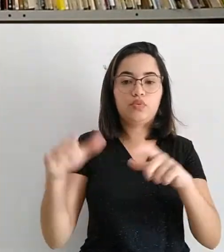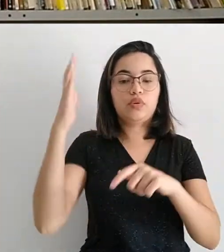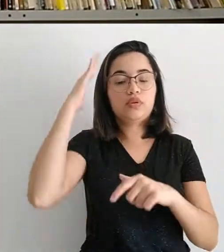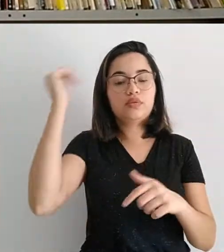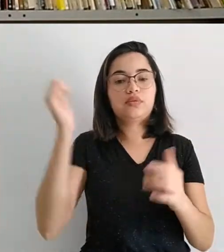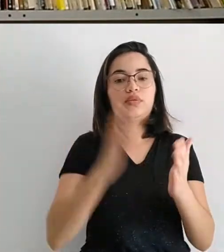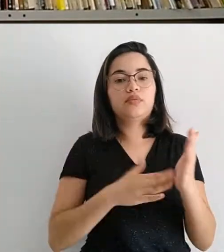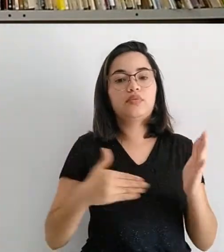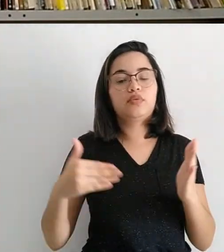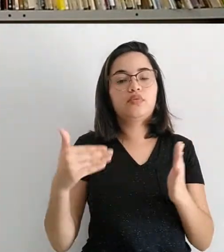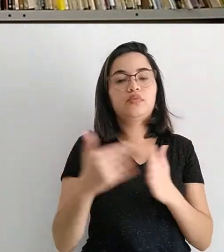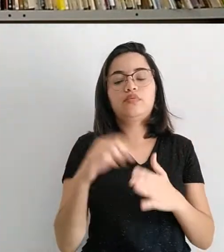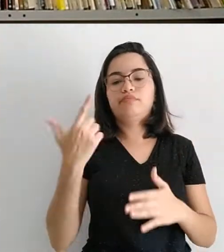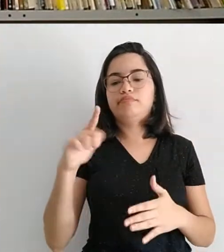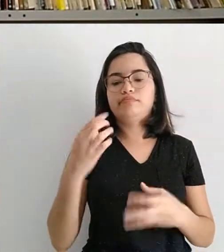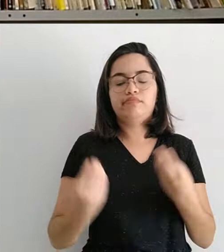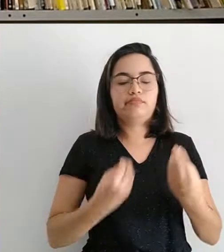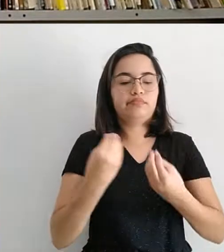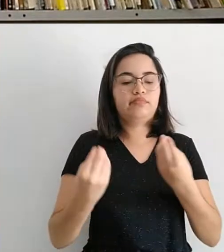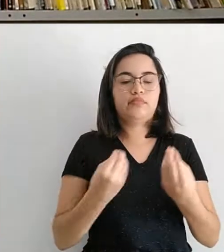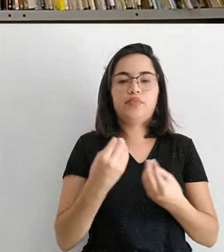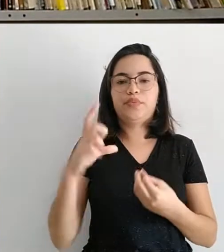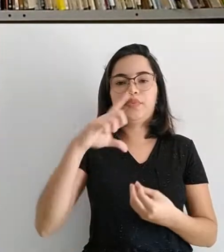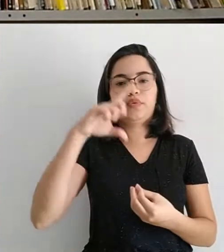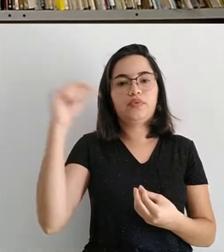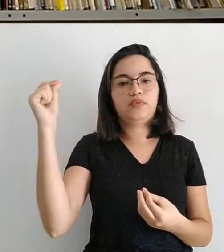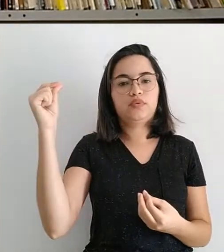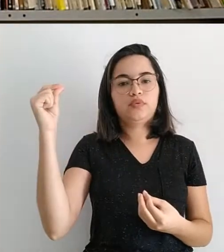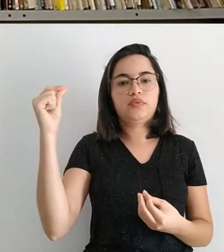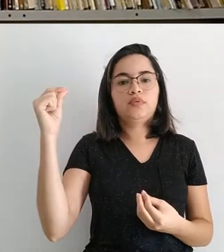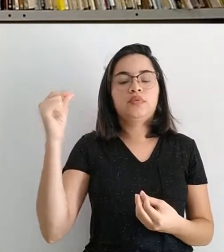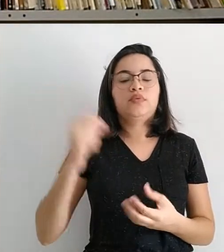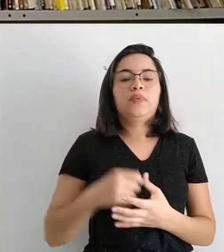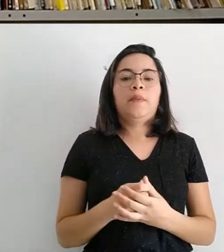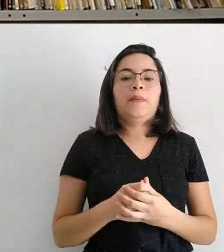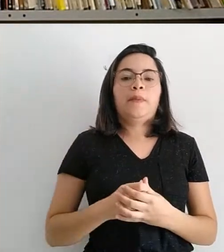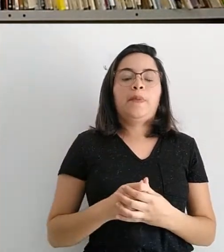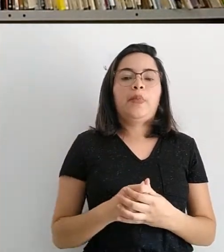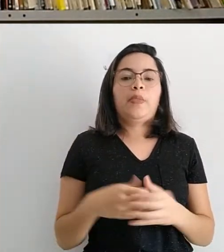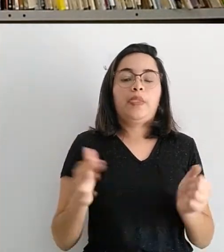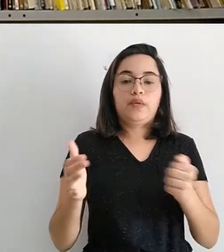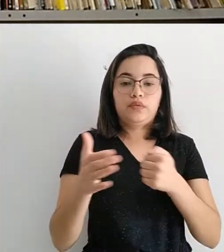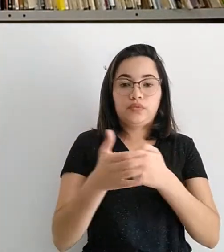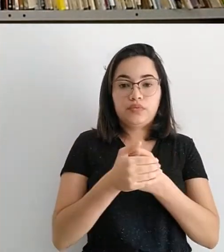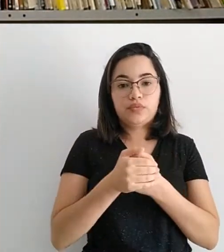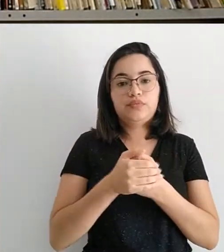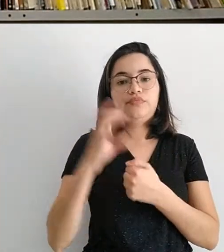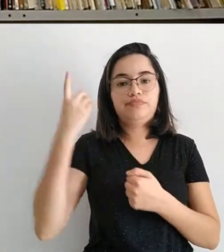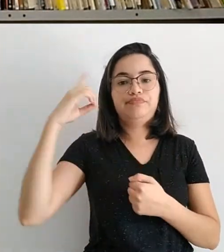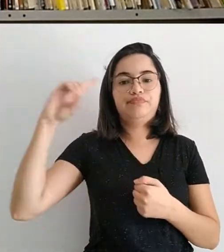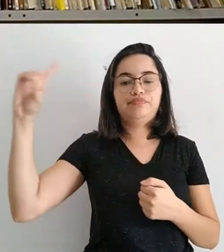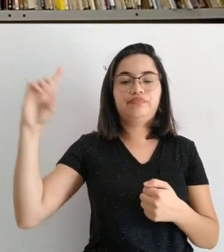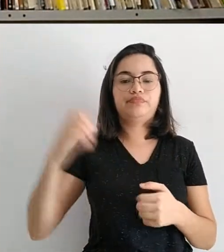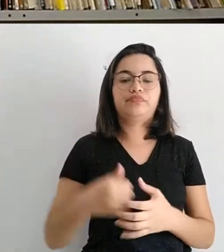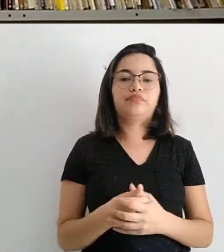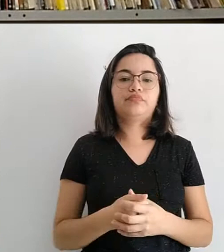sabe tudo e não tem como o homem fugir, se esconder de Deus,